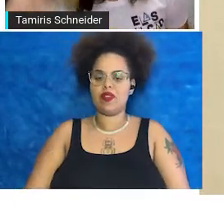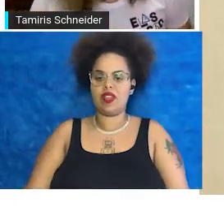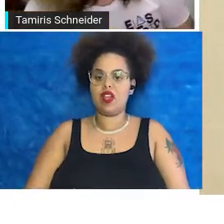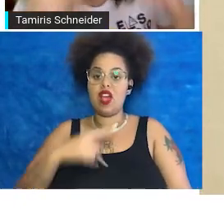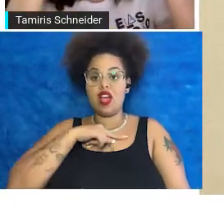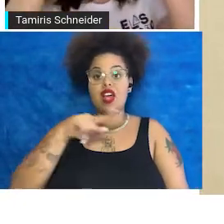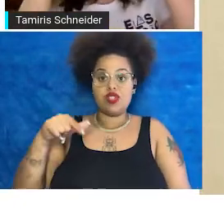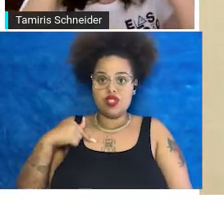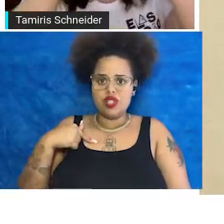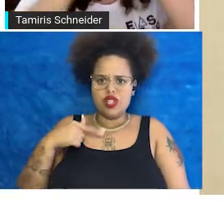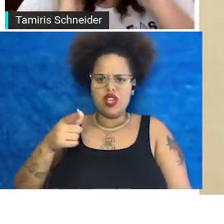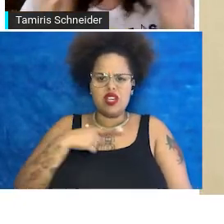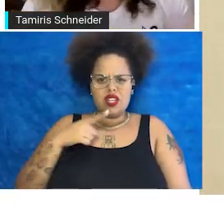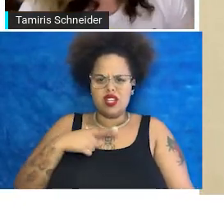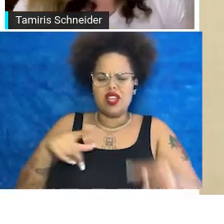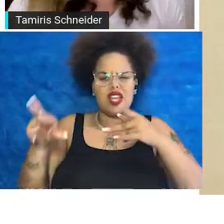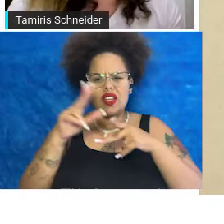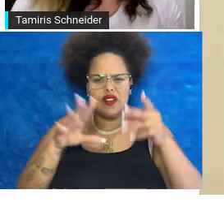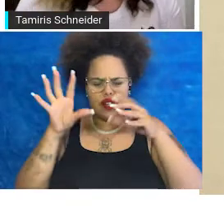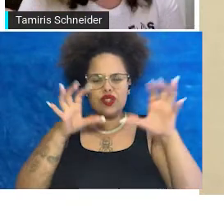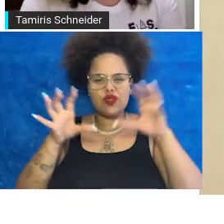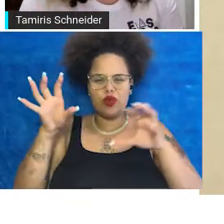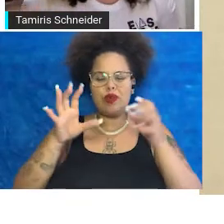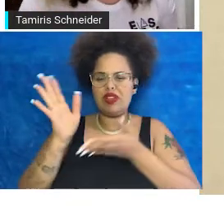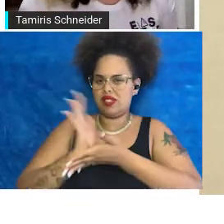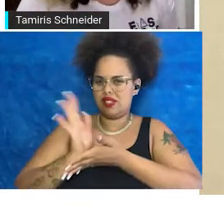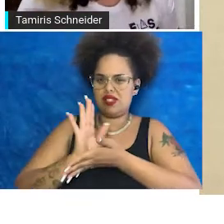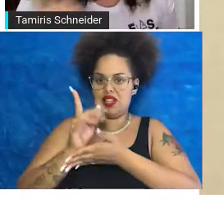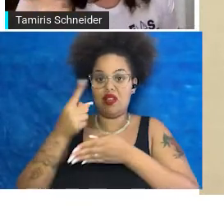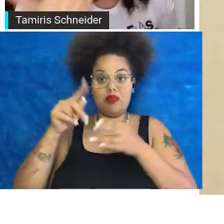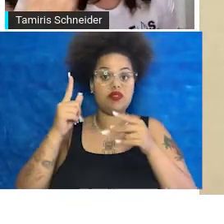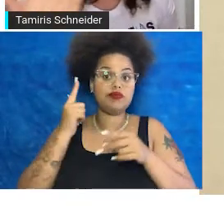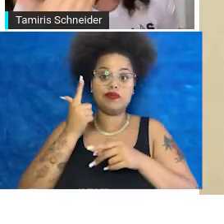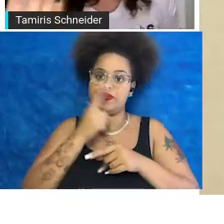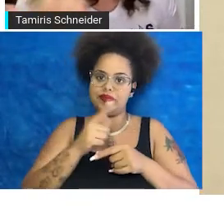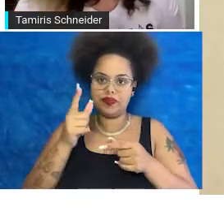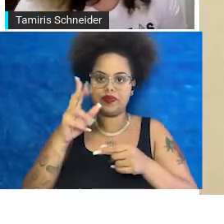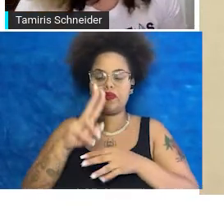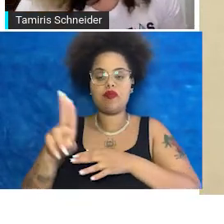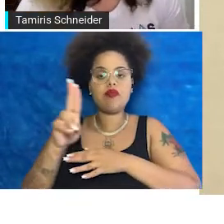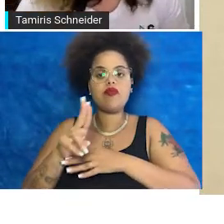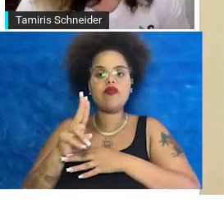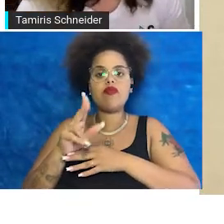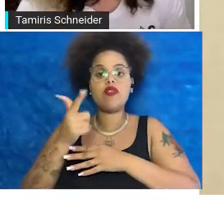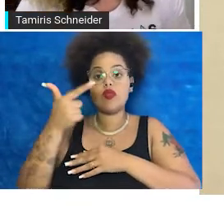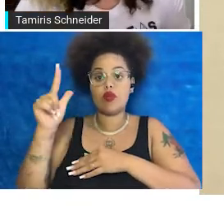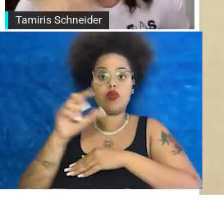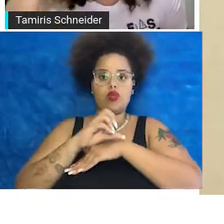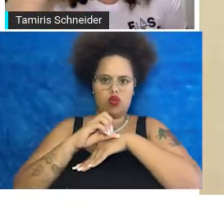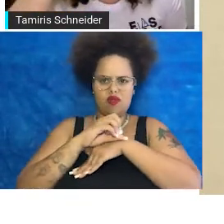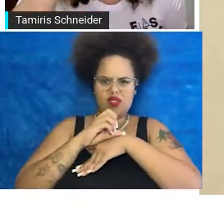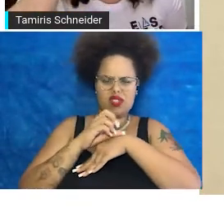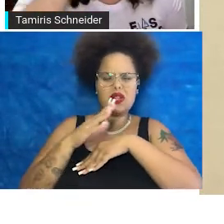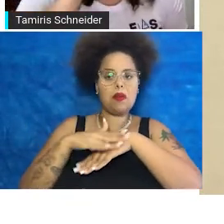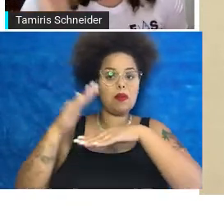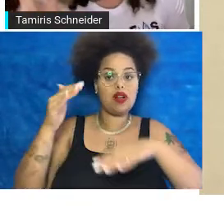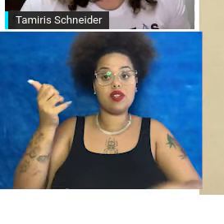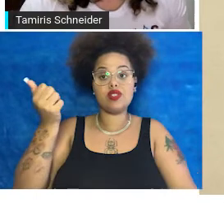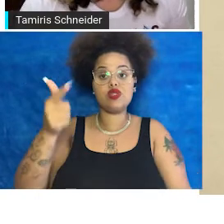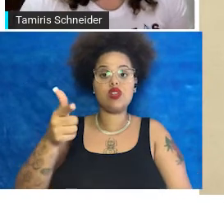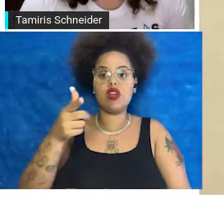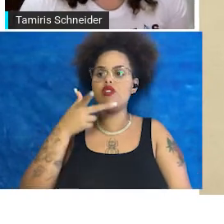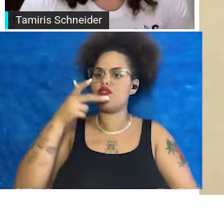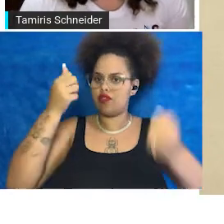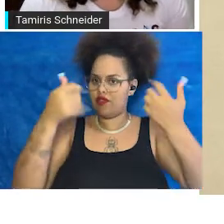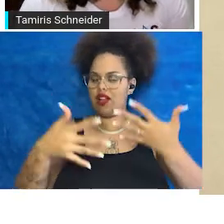A gente tem vários formatos de cinema, vocês estão consumindo aí nas outras oficinas muito melhor do que eu falar